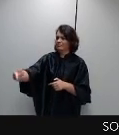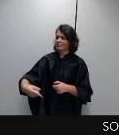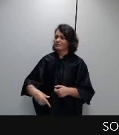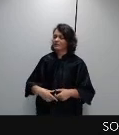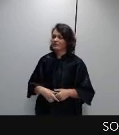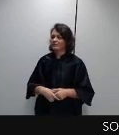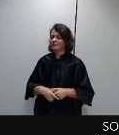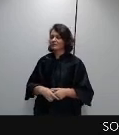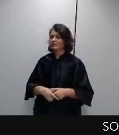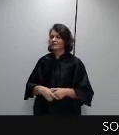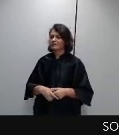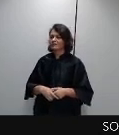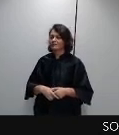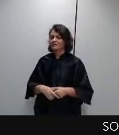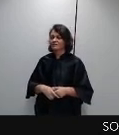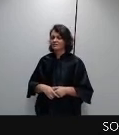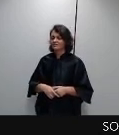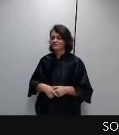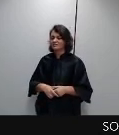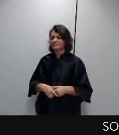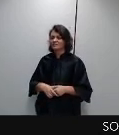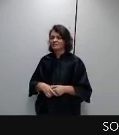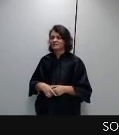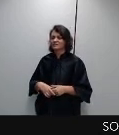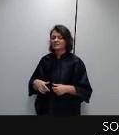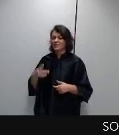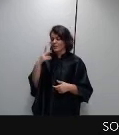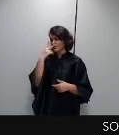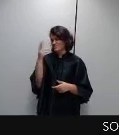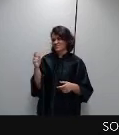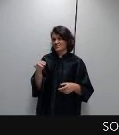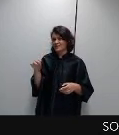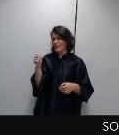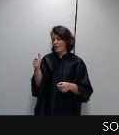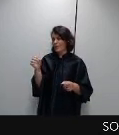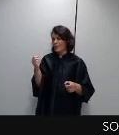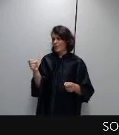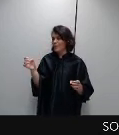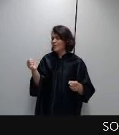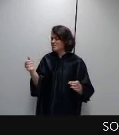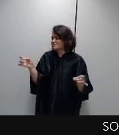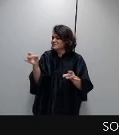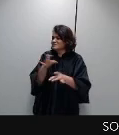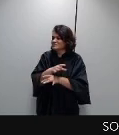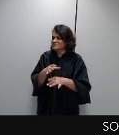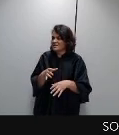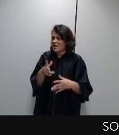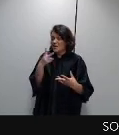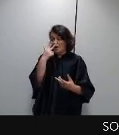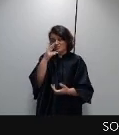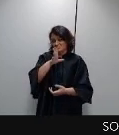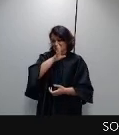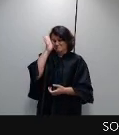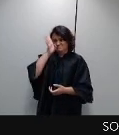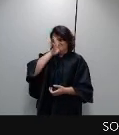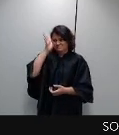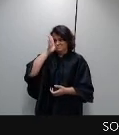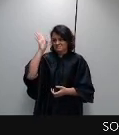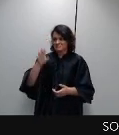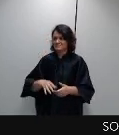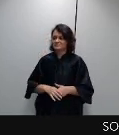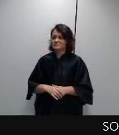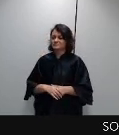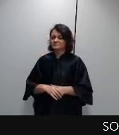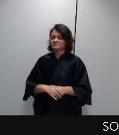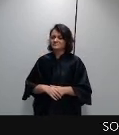devida vênia dos que pensa em contrário e sei que sou quase todos eu acho até achei mas eu sempre foi